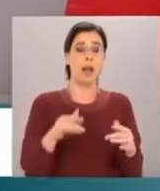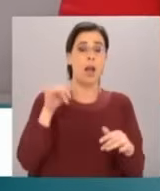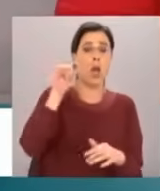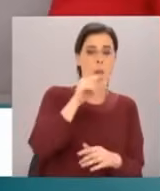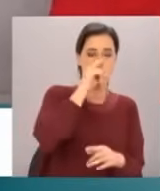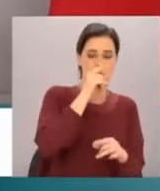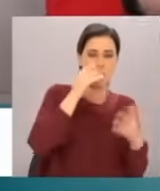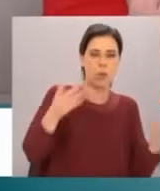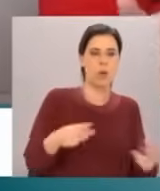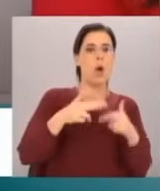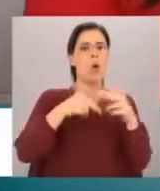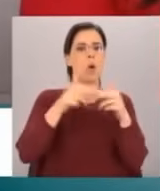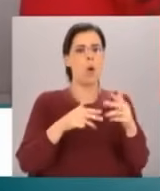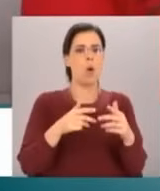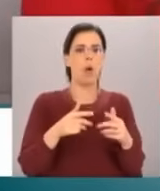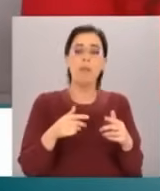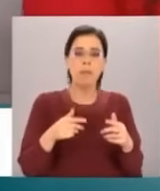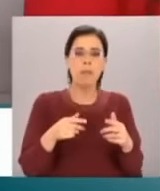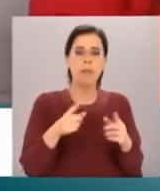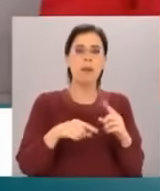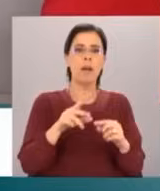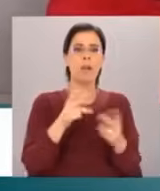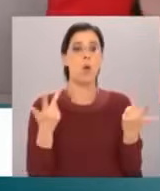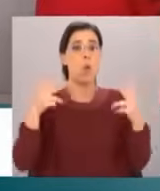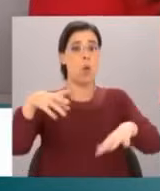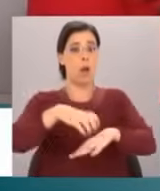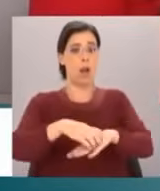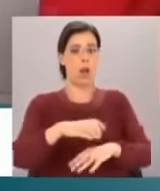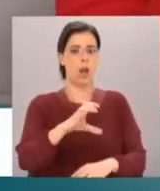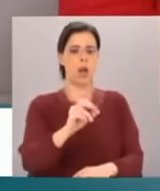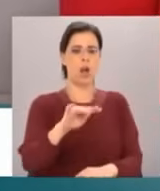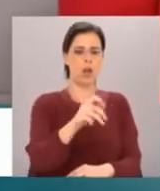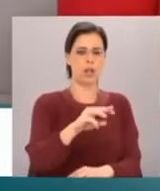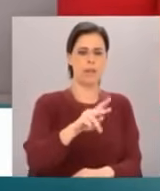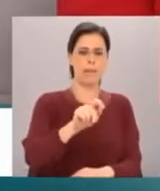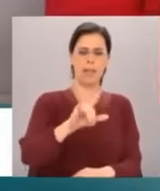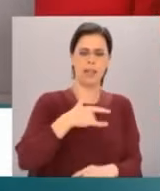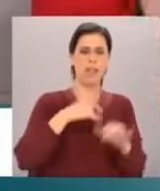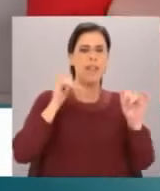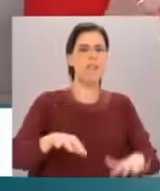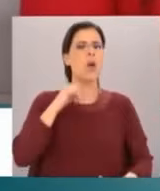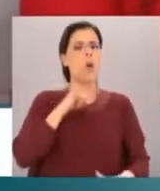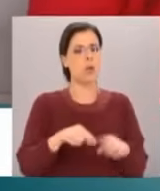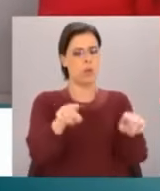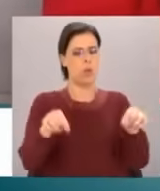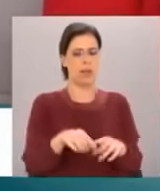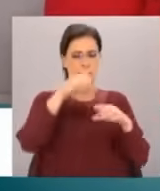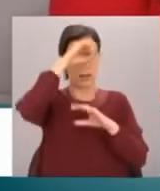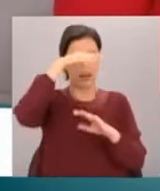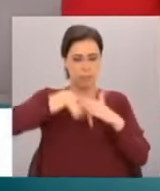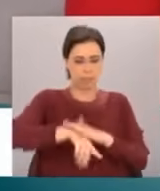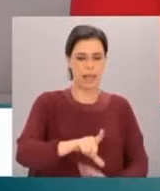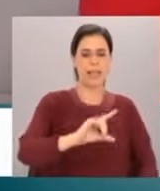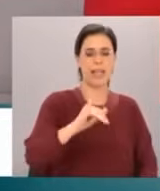como aeroporto do Montijo a construção em duna primária no Resort por exemplo na costa de melides acabar também com a construção e exploração de lítio